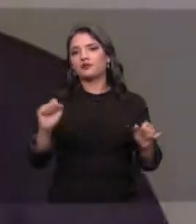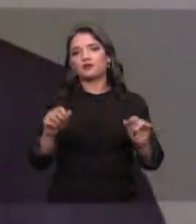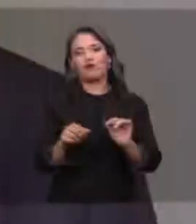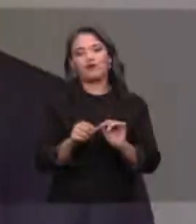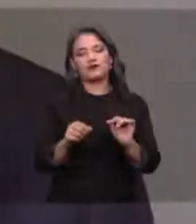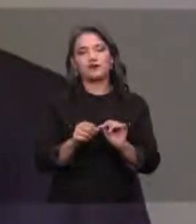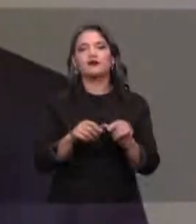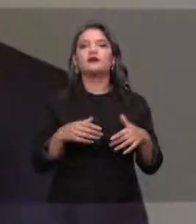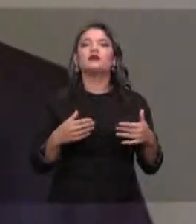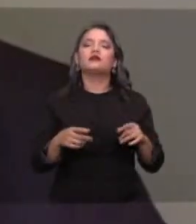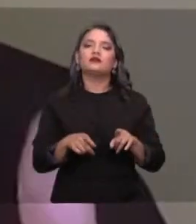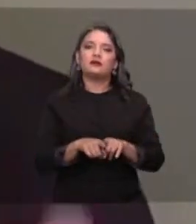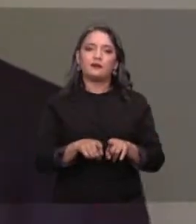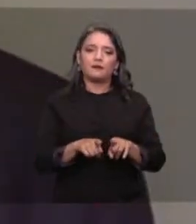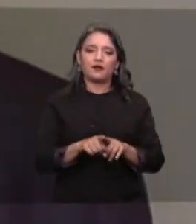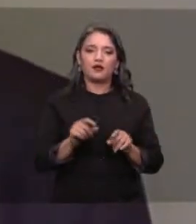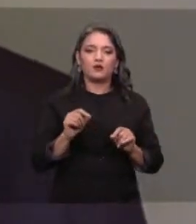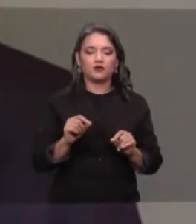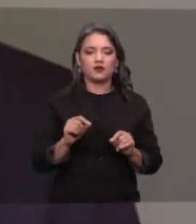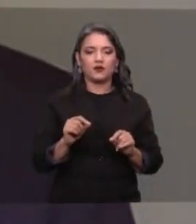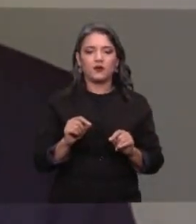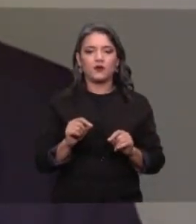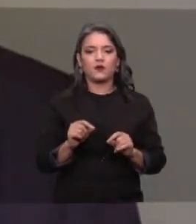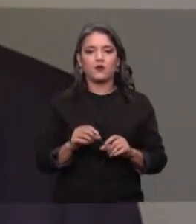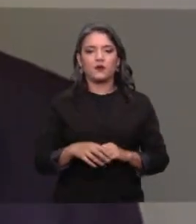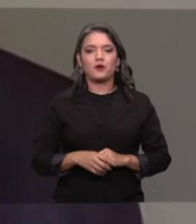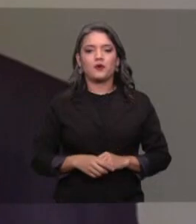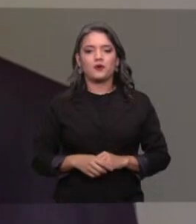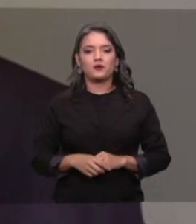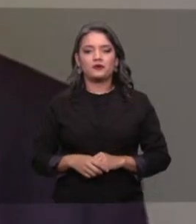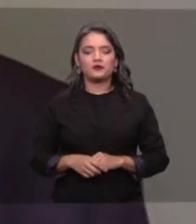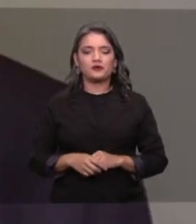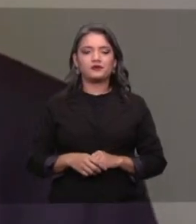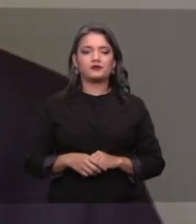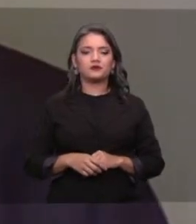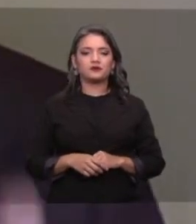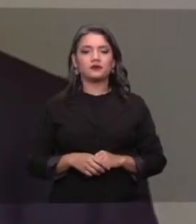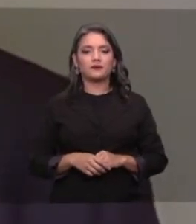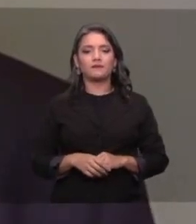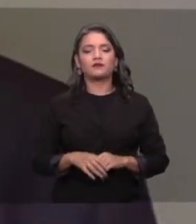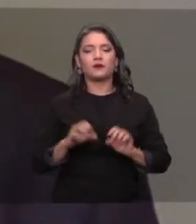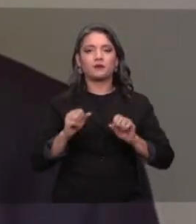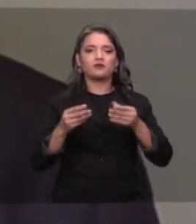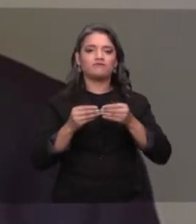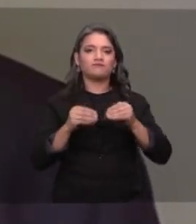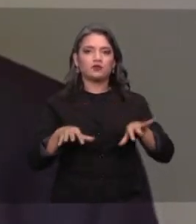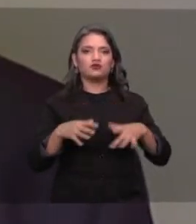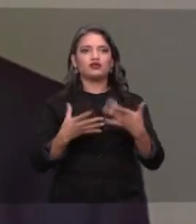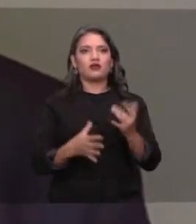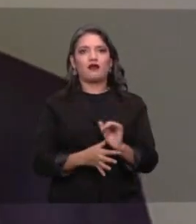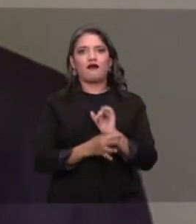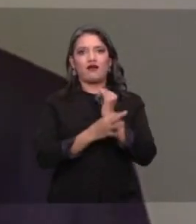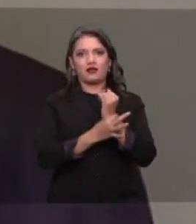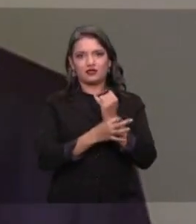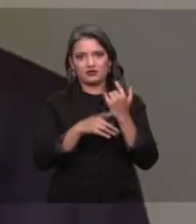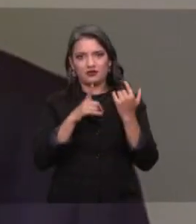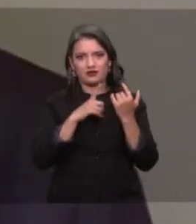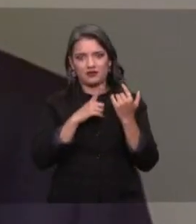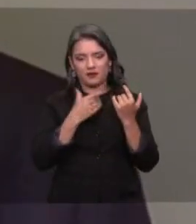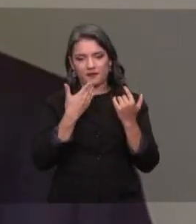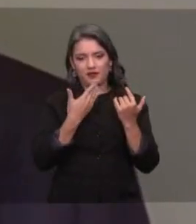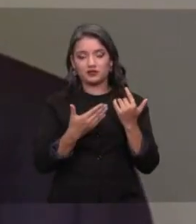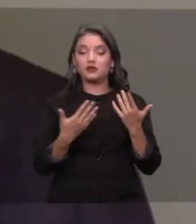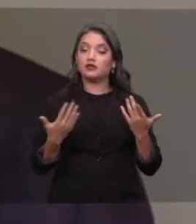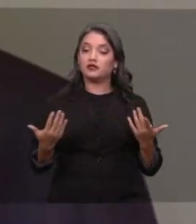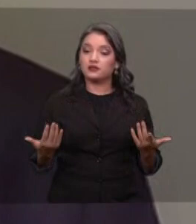e, consequentemente, e não menos importante, um comprometimento da própria garantia que se quer assegurar. Nesse